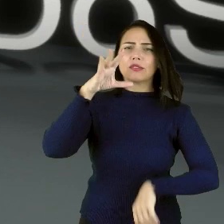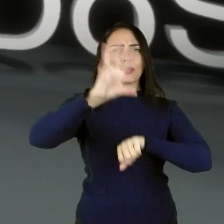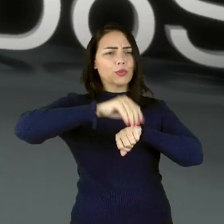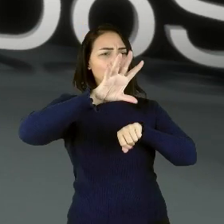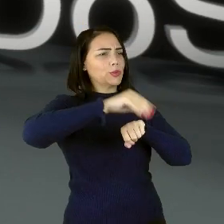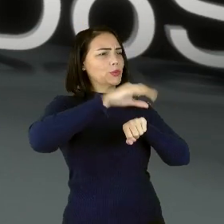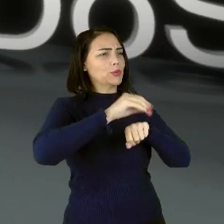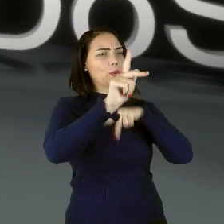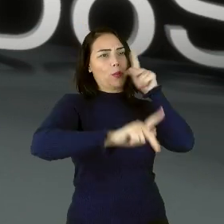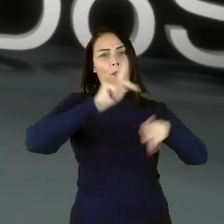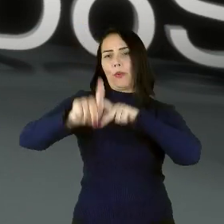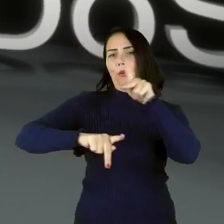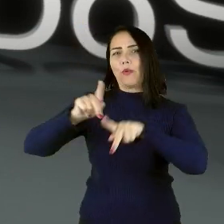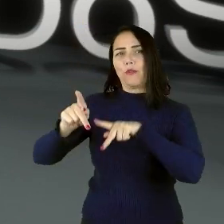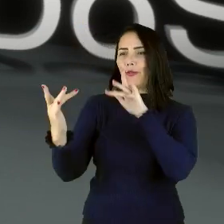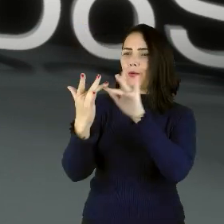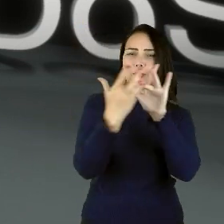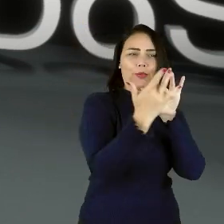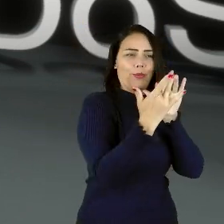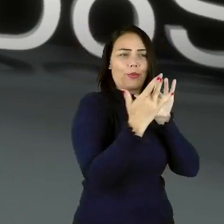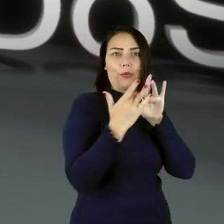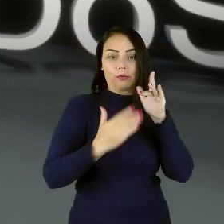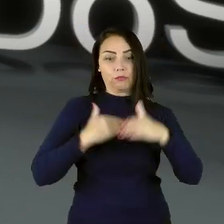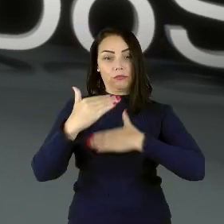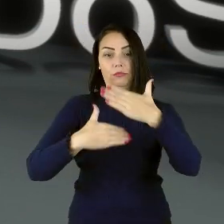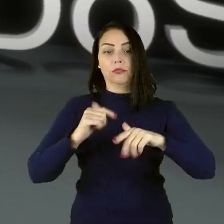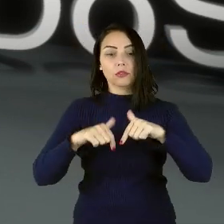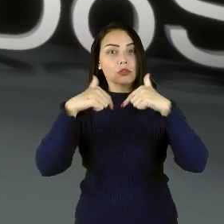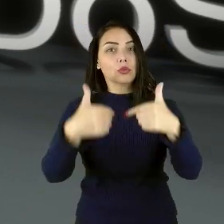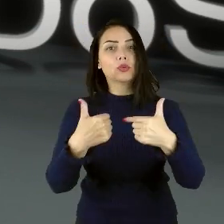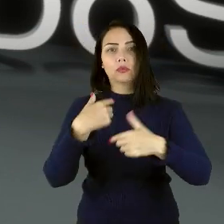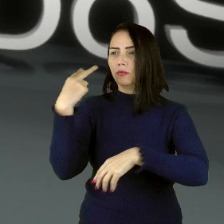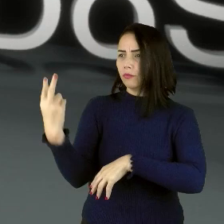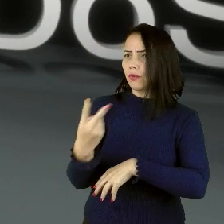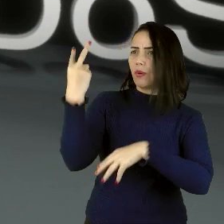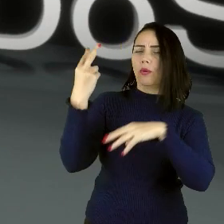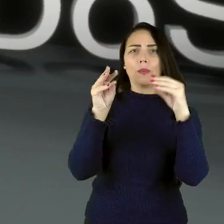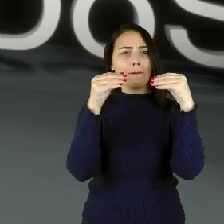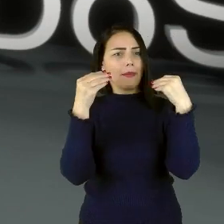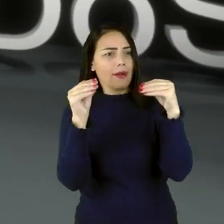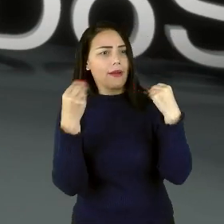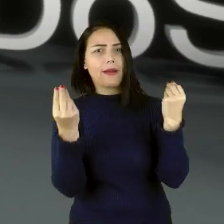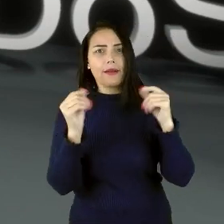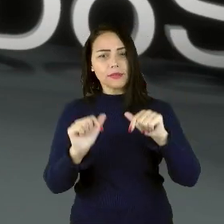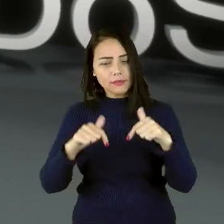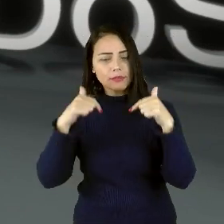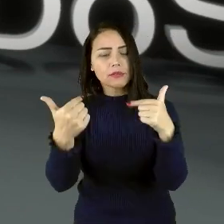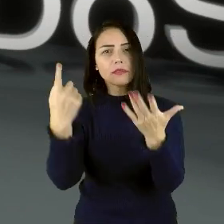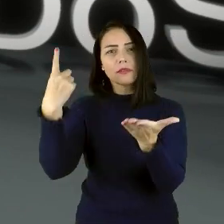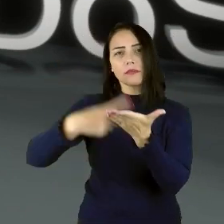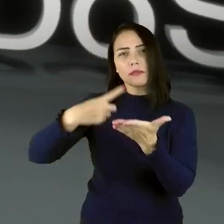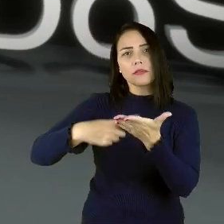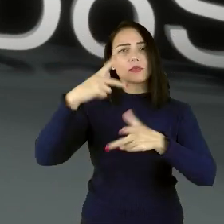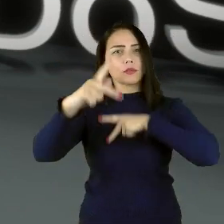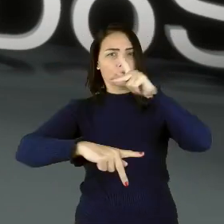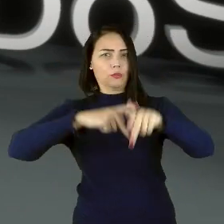conhecimento através de outros povos. E mais do que isso, buscar desenvolver atitudes, valores, habilidades e ações comprometidas com